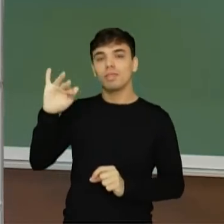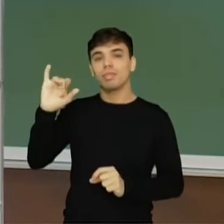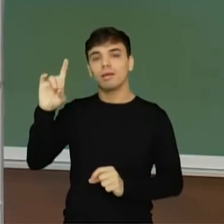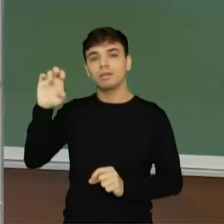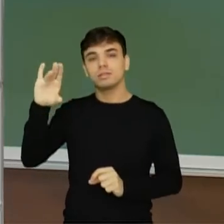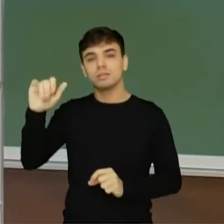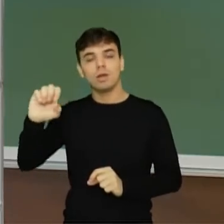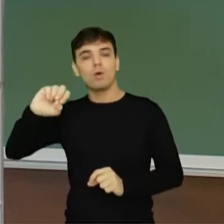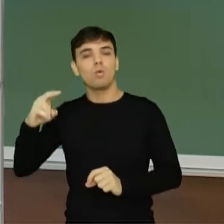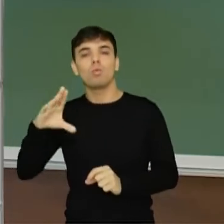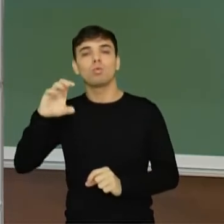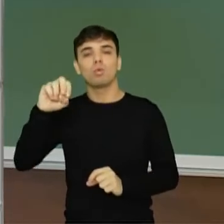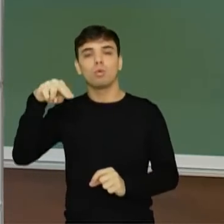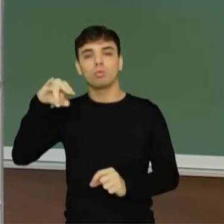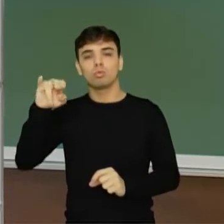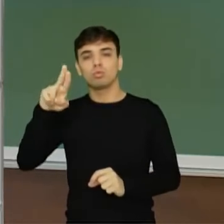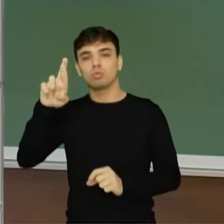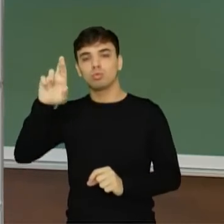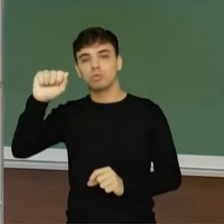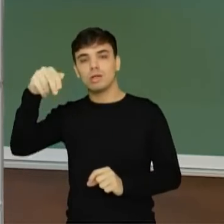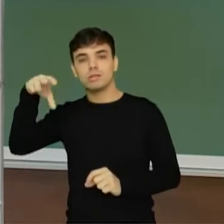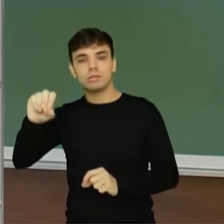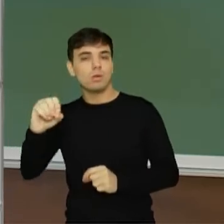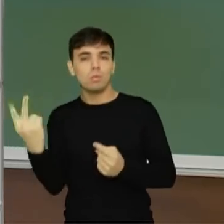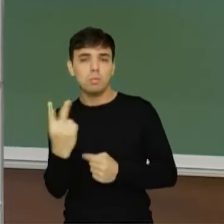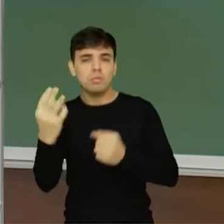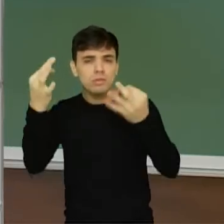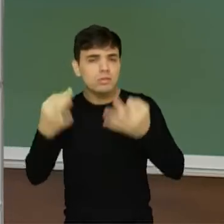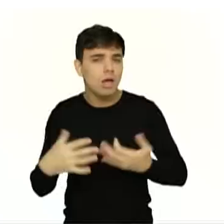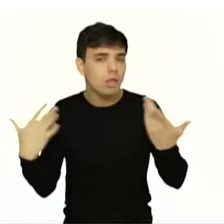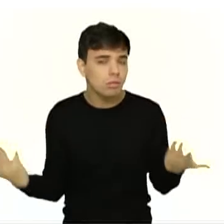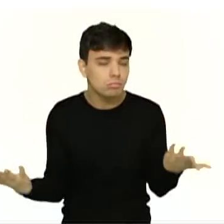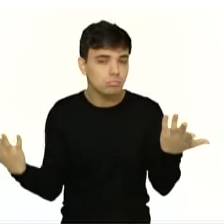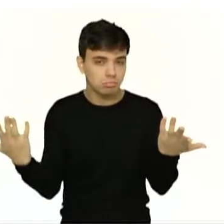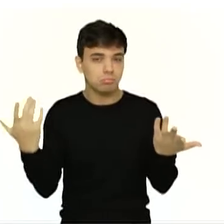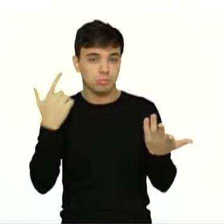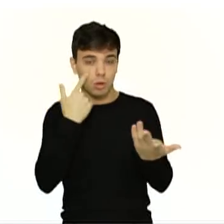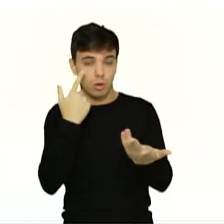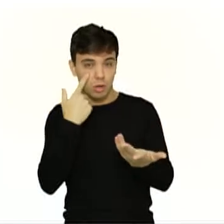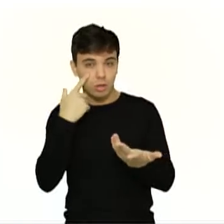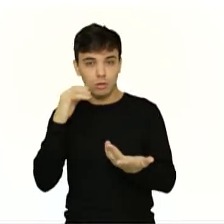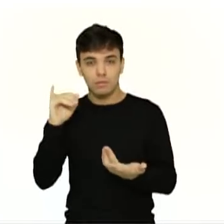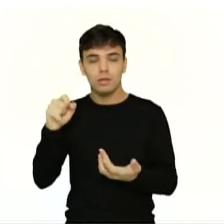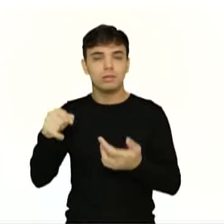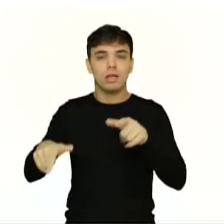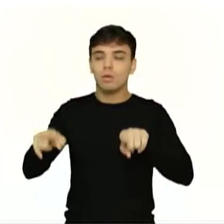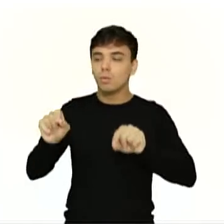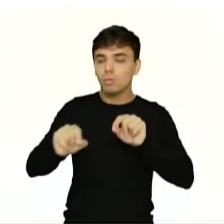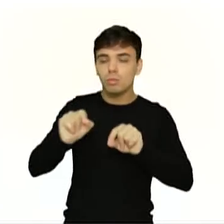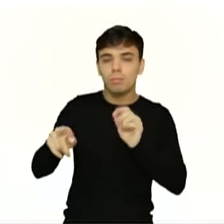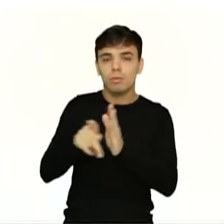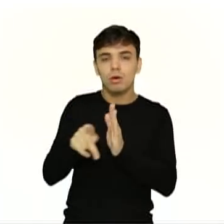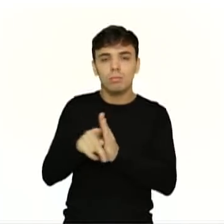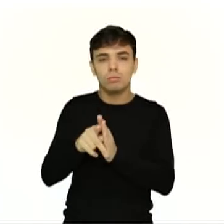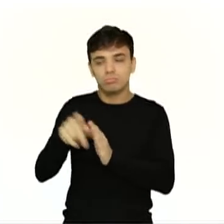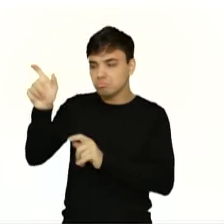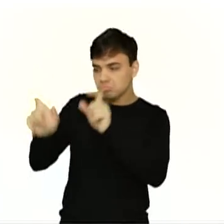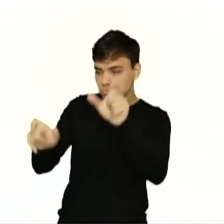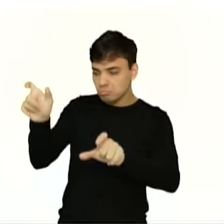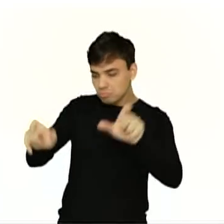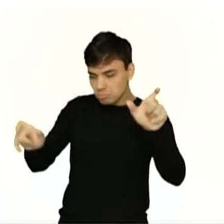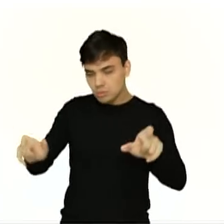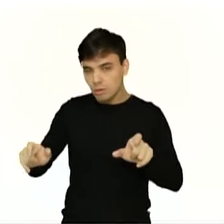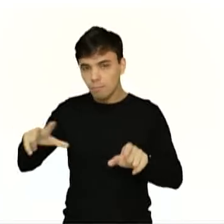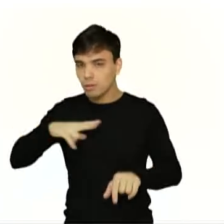pegar num dicionário, conjuração quer dizer o quê? Uma associação de indivíduos, às vezes por juramento, para um fim comum. Ou a